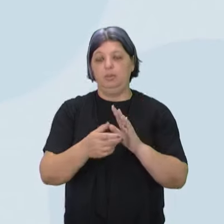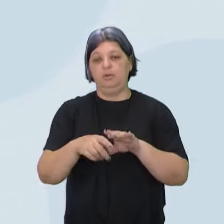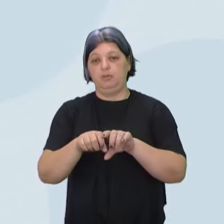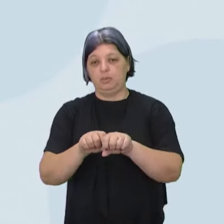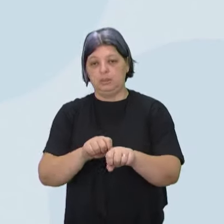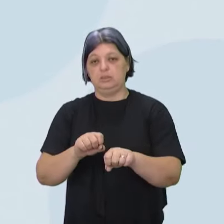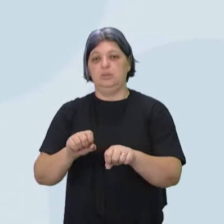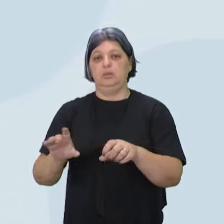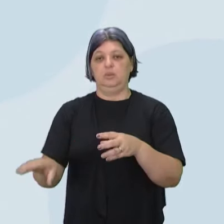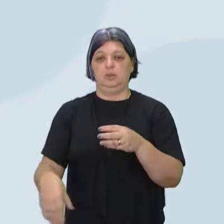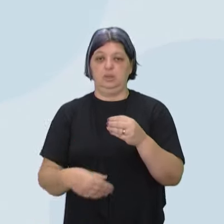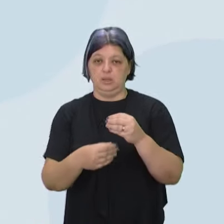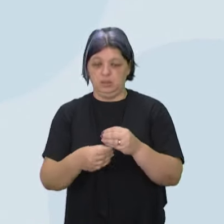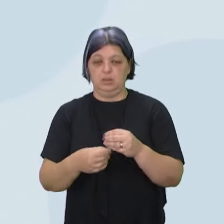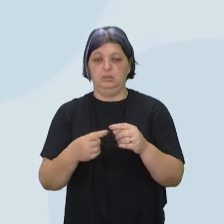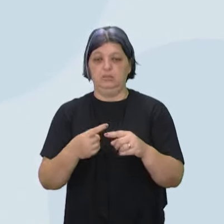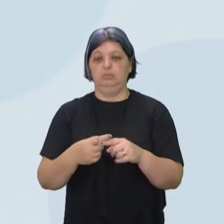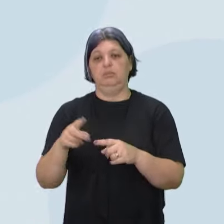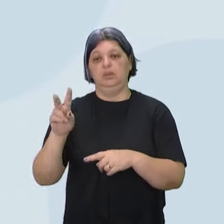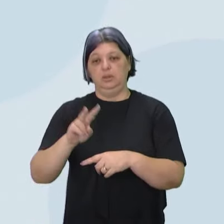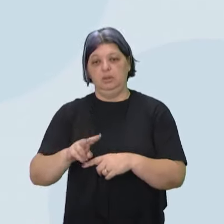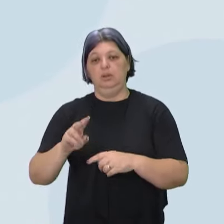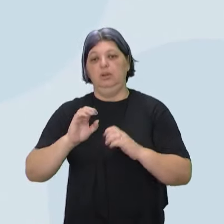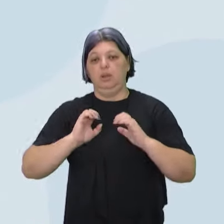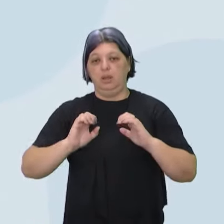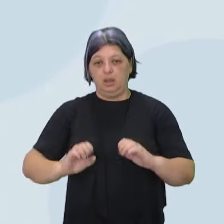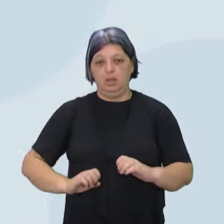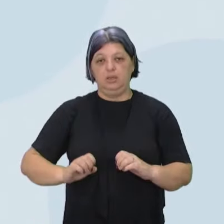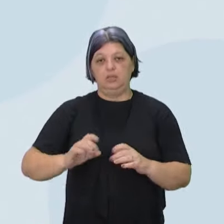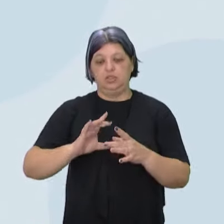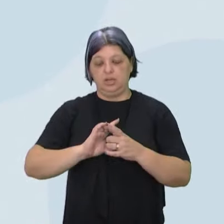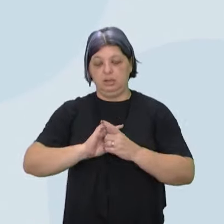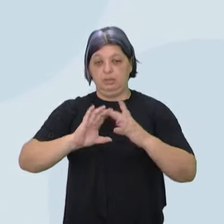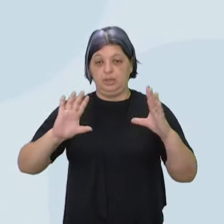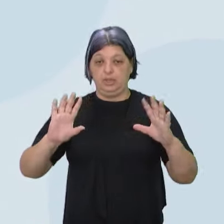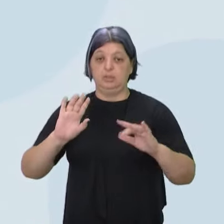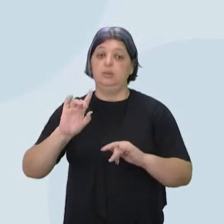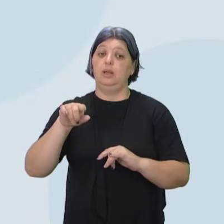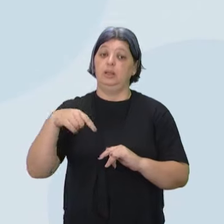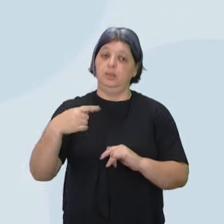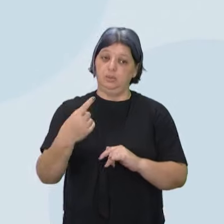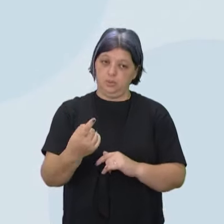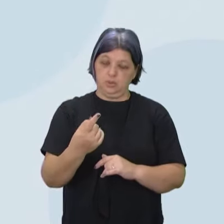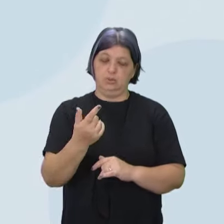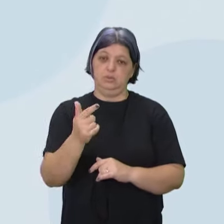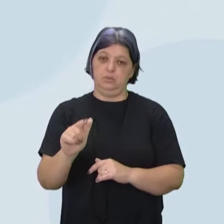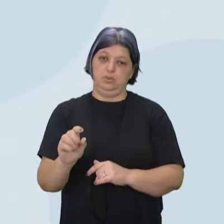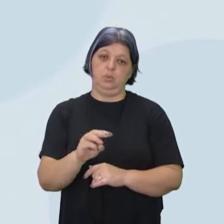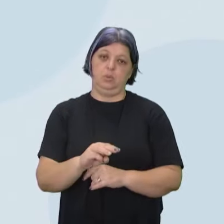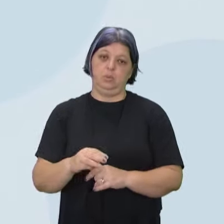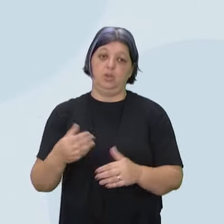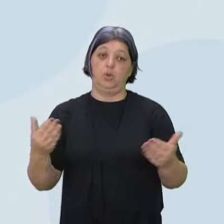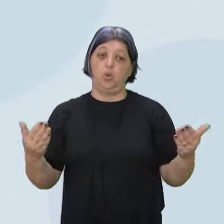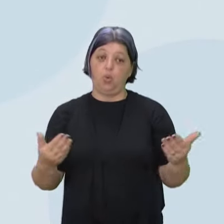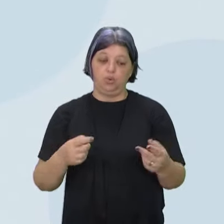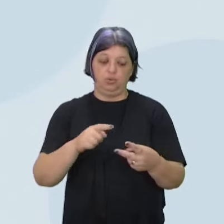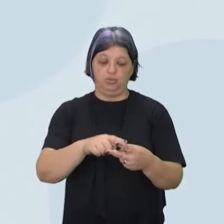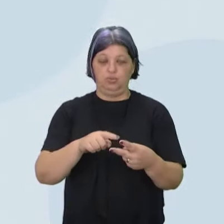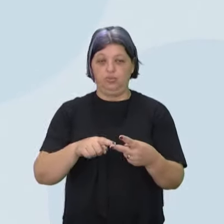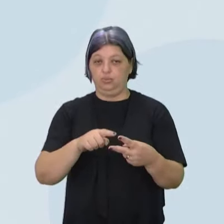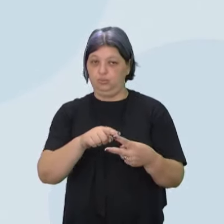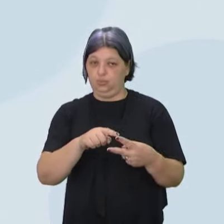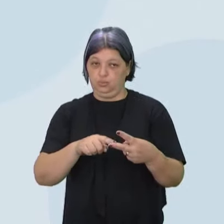aos valores, né, universais, como ética, liberdade e tudo mais, mas esses a gente vai focar em um outro momento. Hoje a gente vai focar